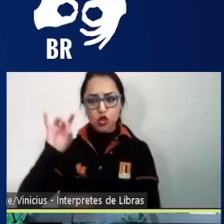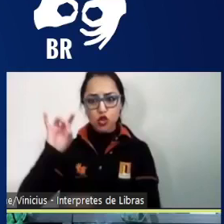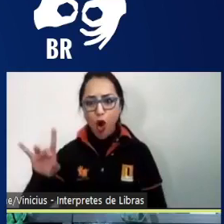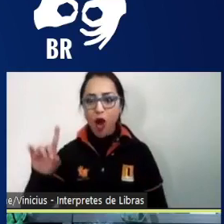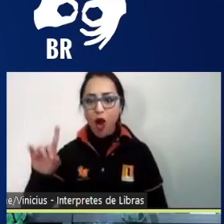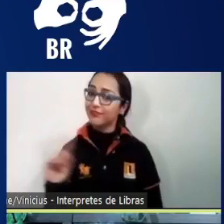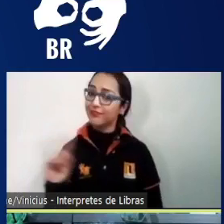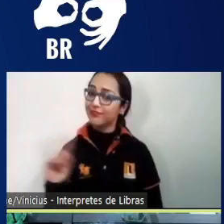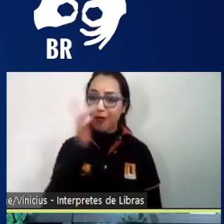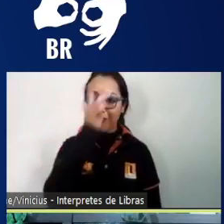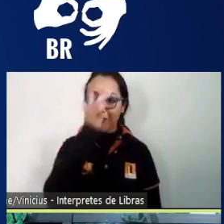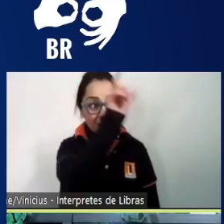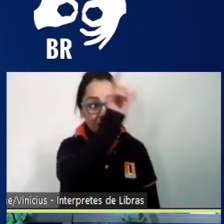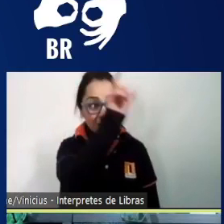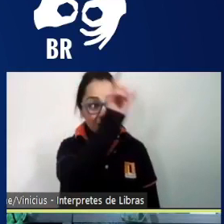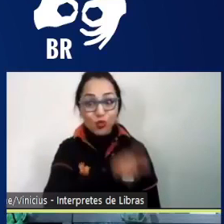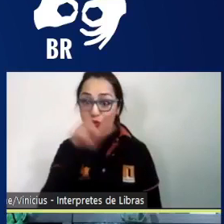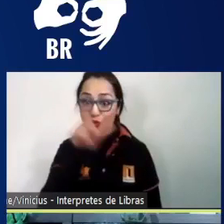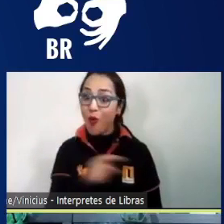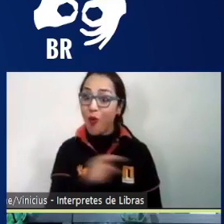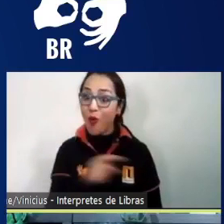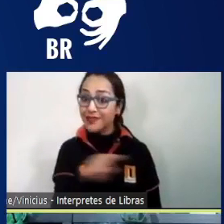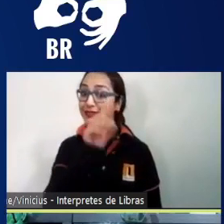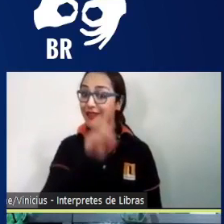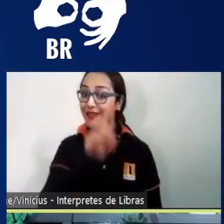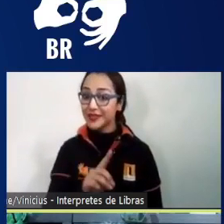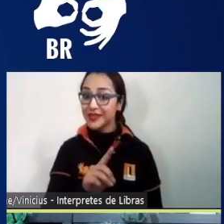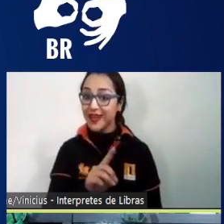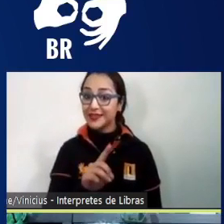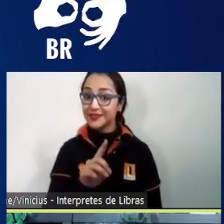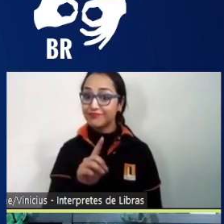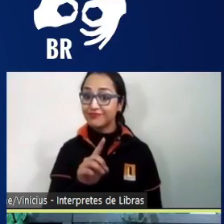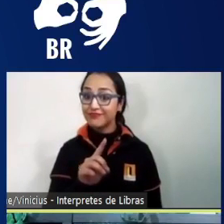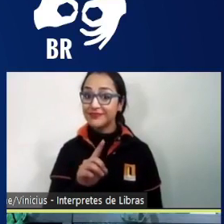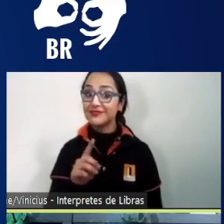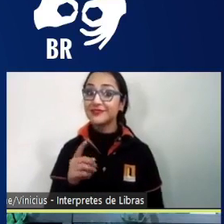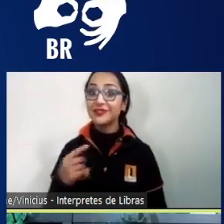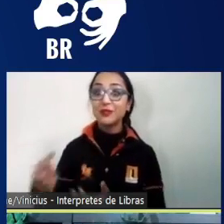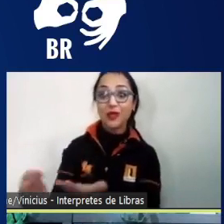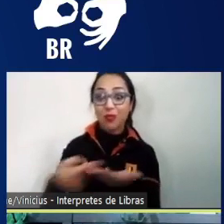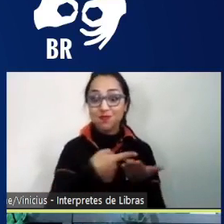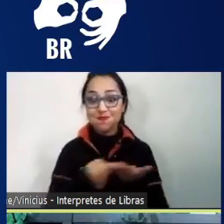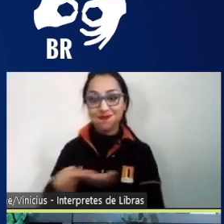outros públicos que fazem parte desse grande guarda-chuva.